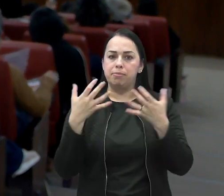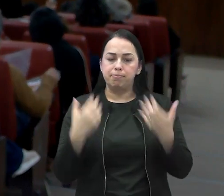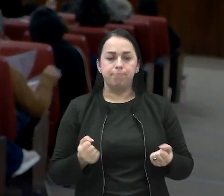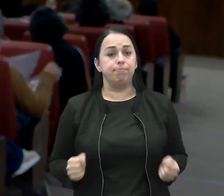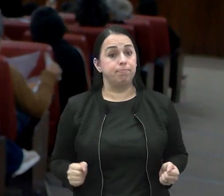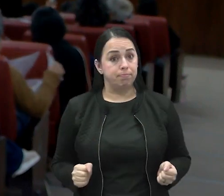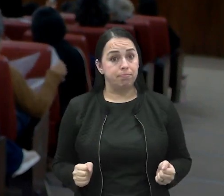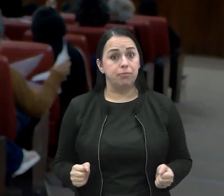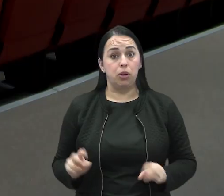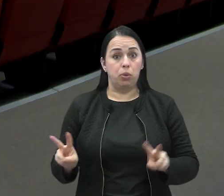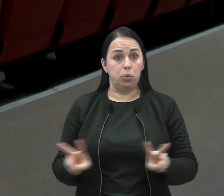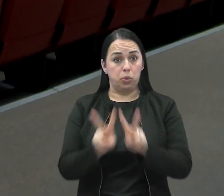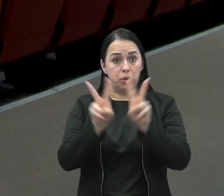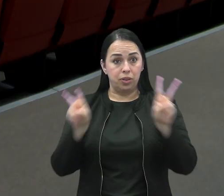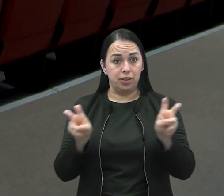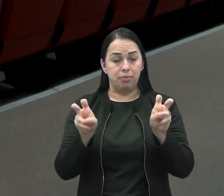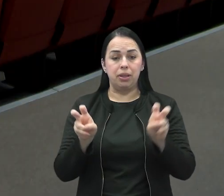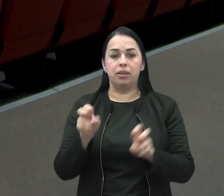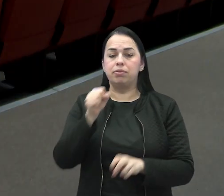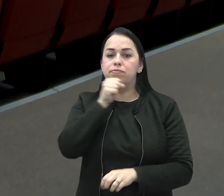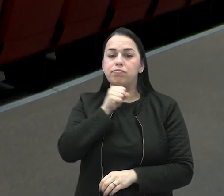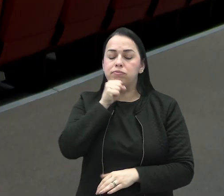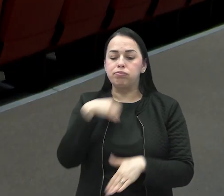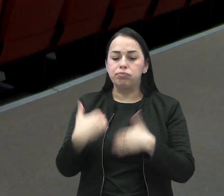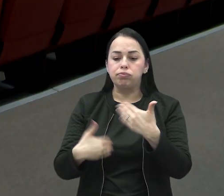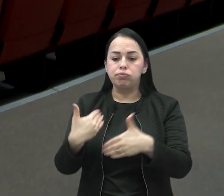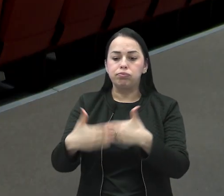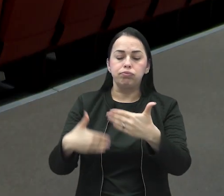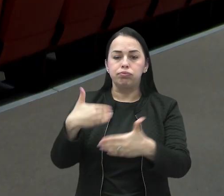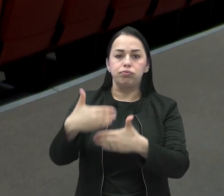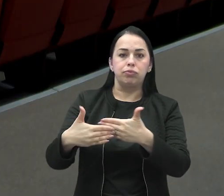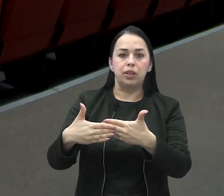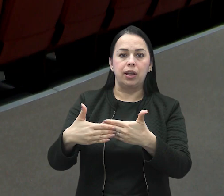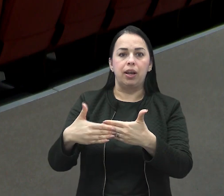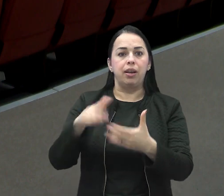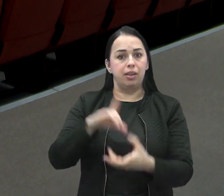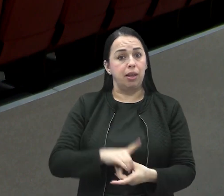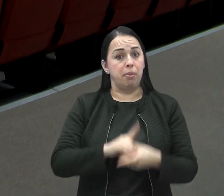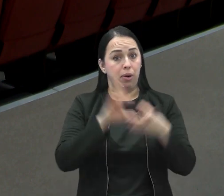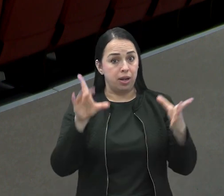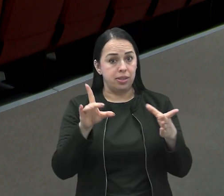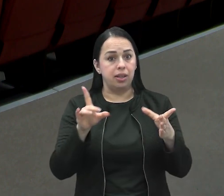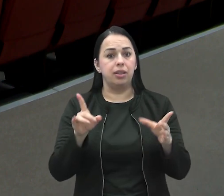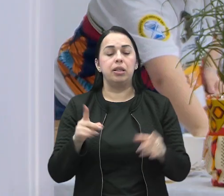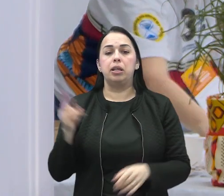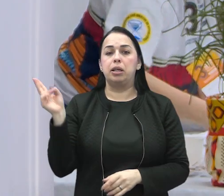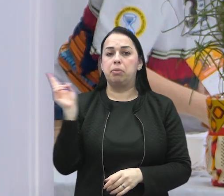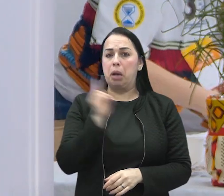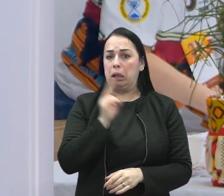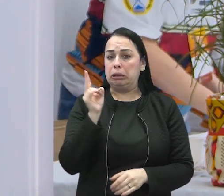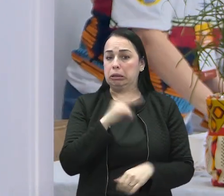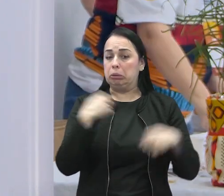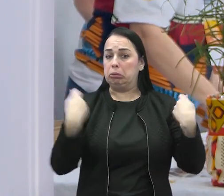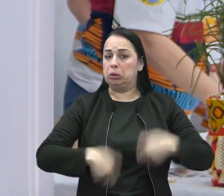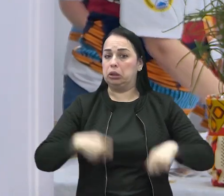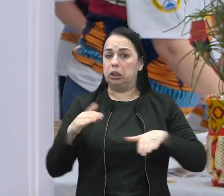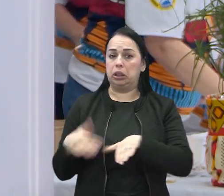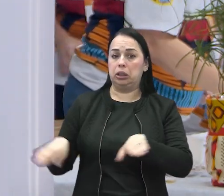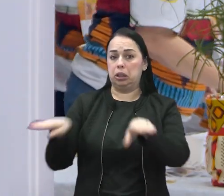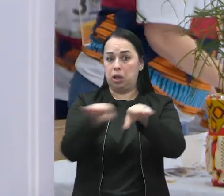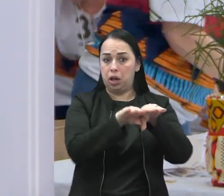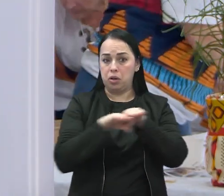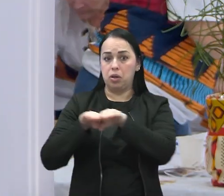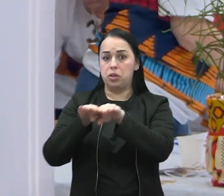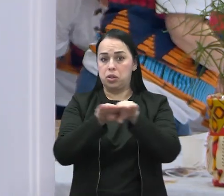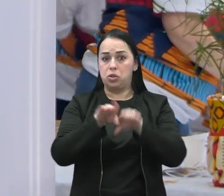se apropriar disso. O tema deste ano foi Envelhecimento Multicultural e Democracia, urgência por